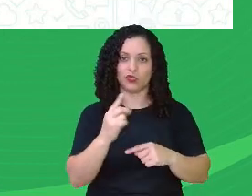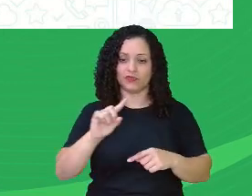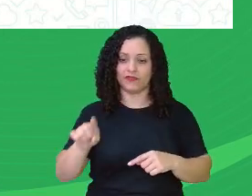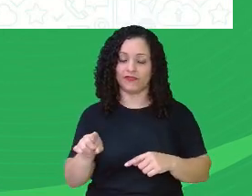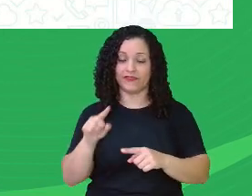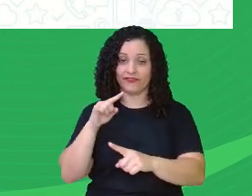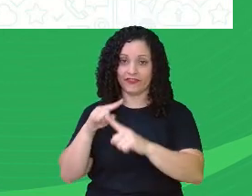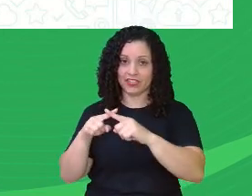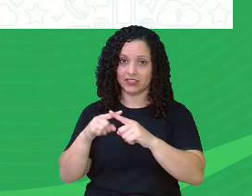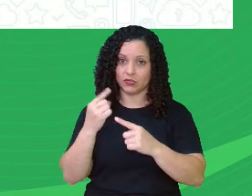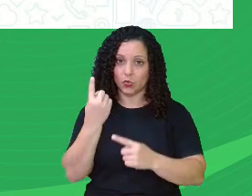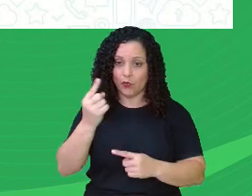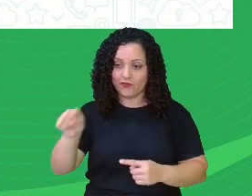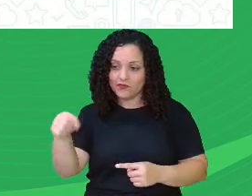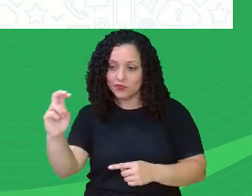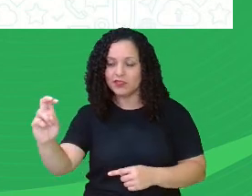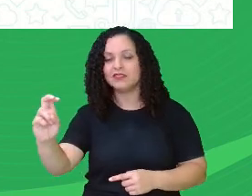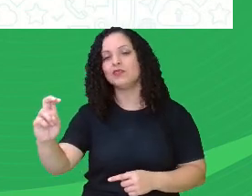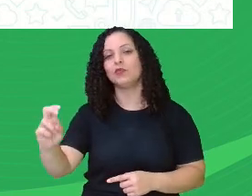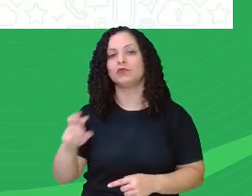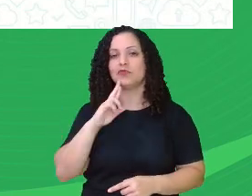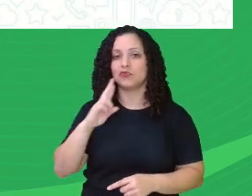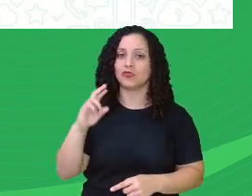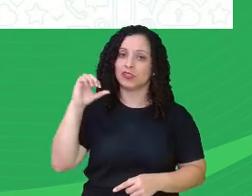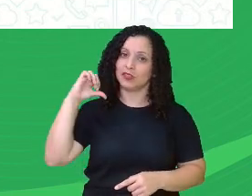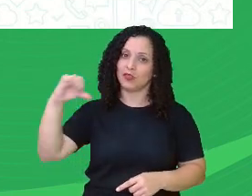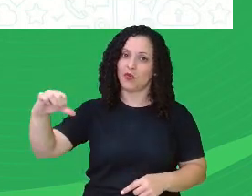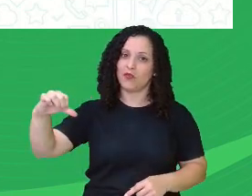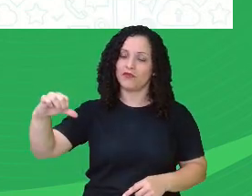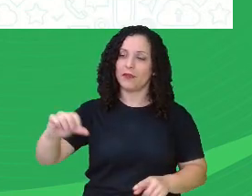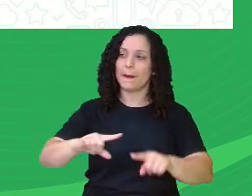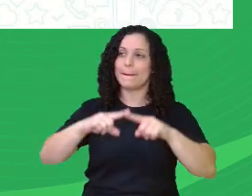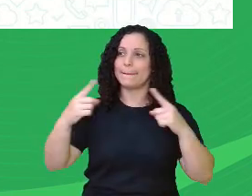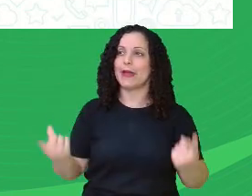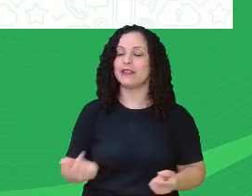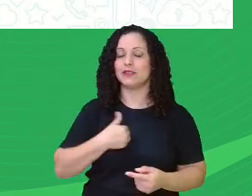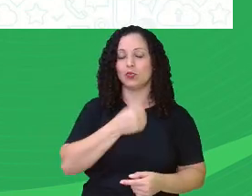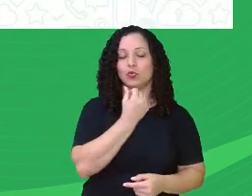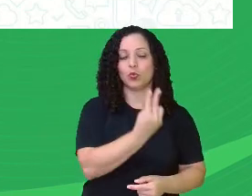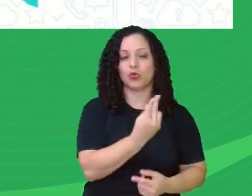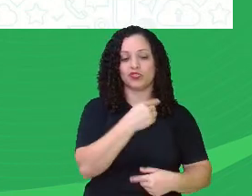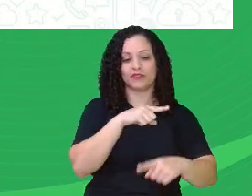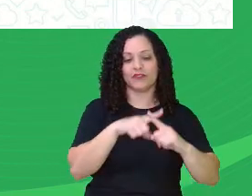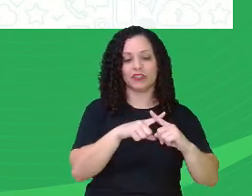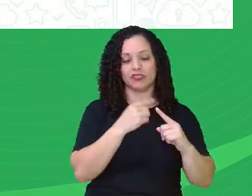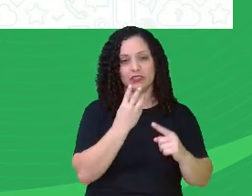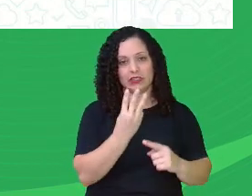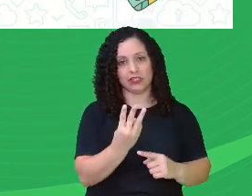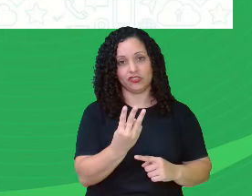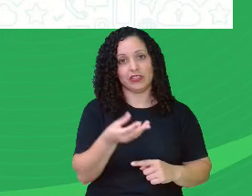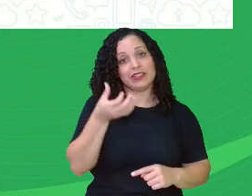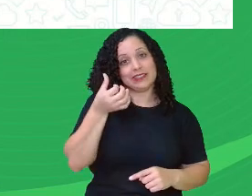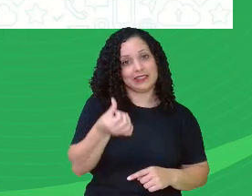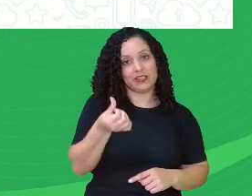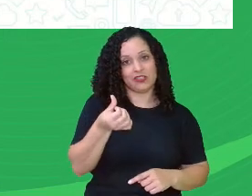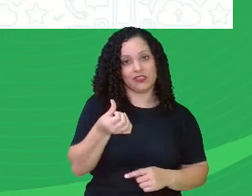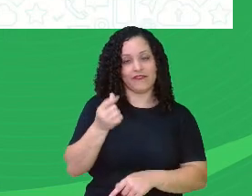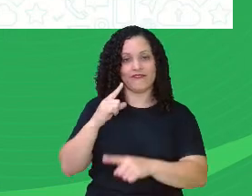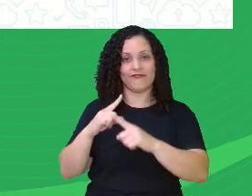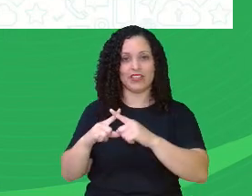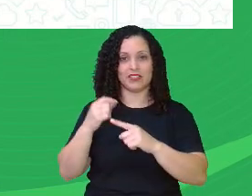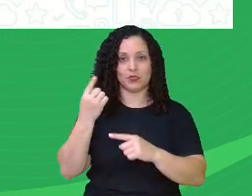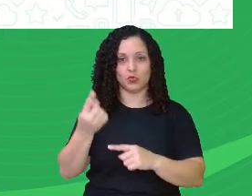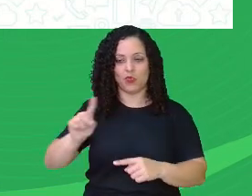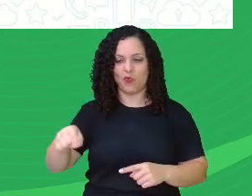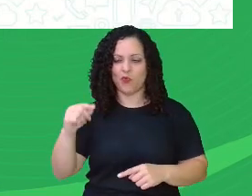3 vezes 3, 9. Vai dar 9. Mas se eu fizer 2 vezes 3, 6, que nem está na tela, vezes 1,5,